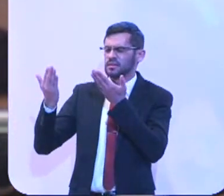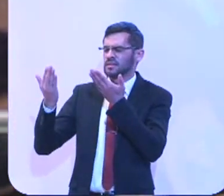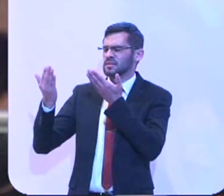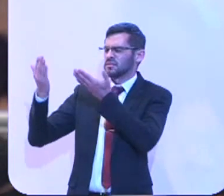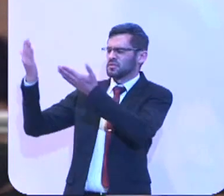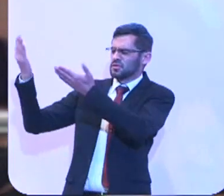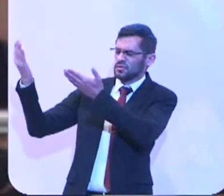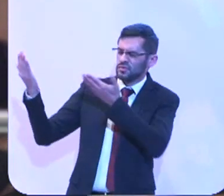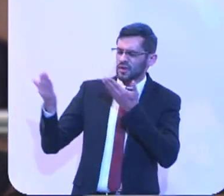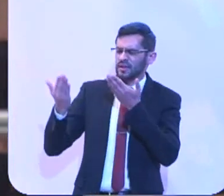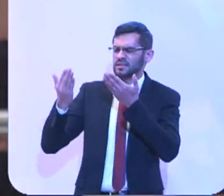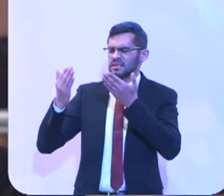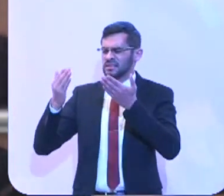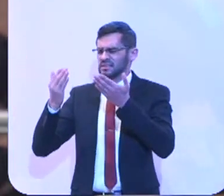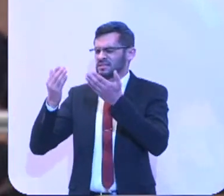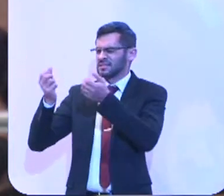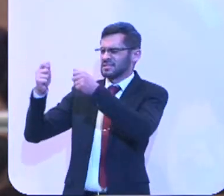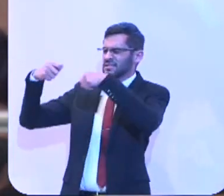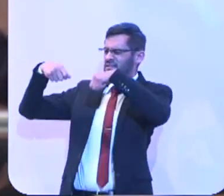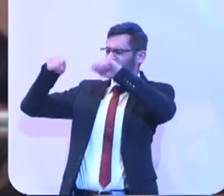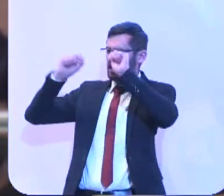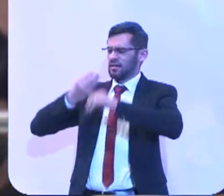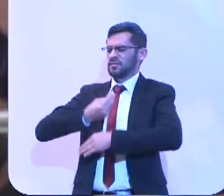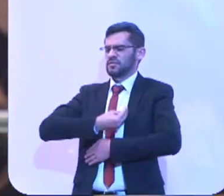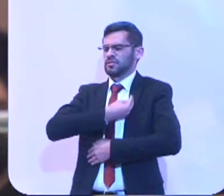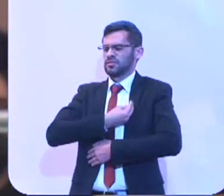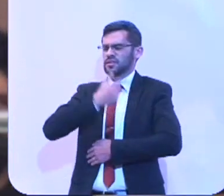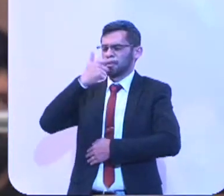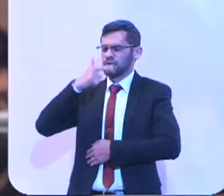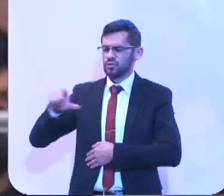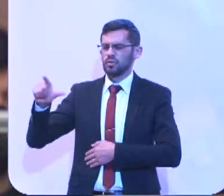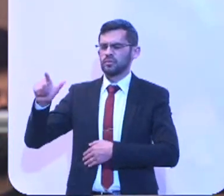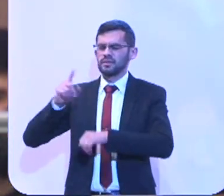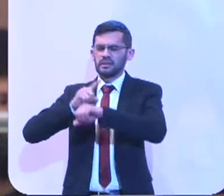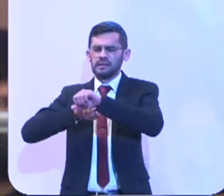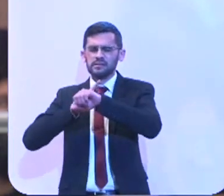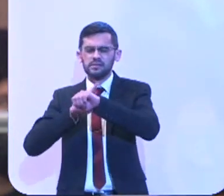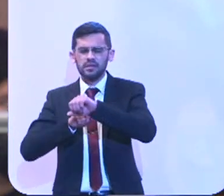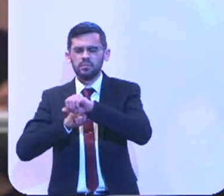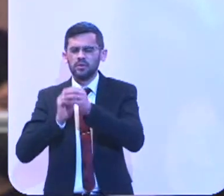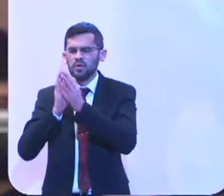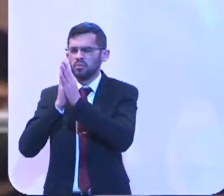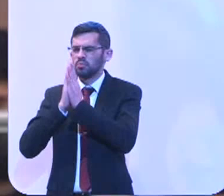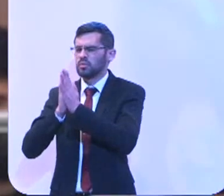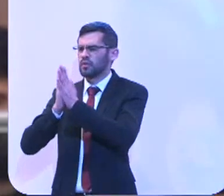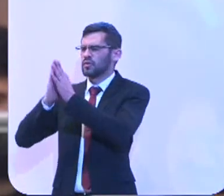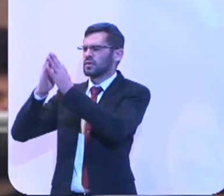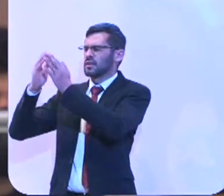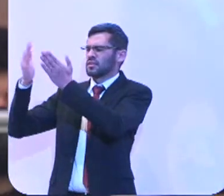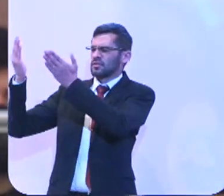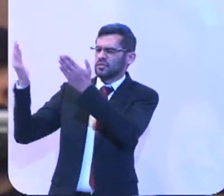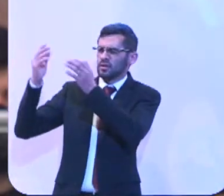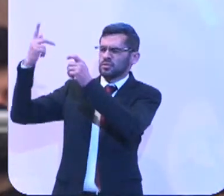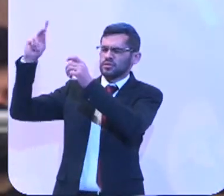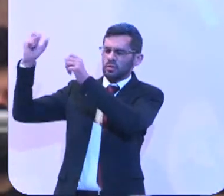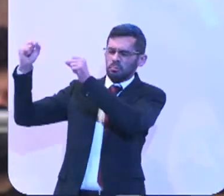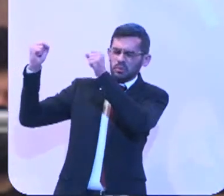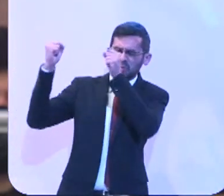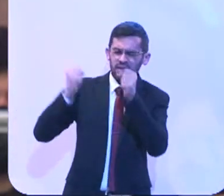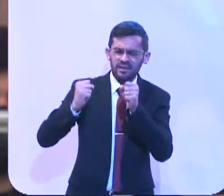ajunta os ossos e traz fôlego de vida, nesse instante Pai, derrama do teu poder dentro das